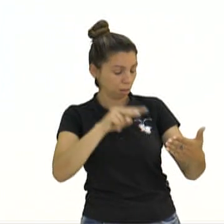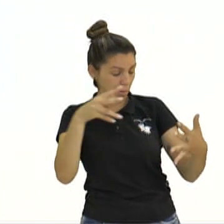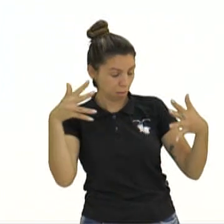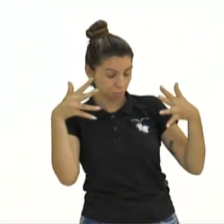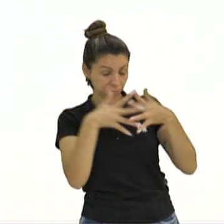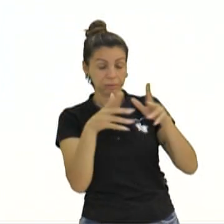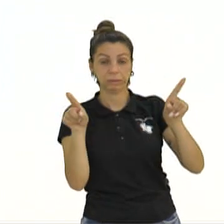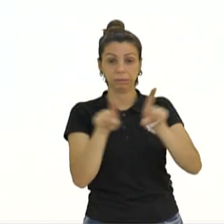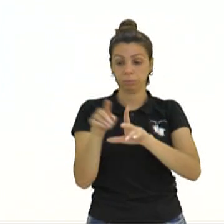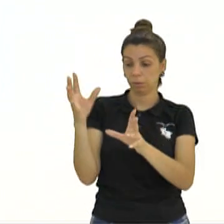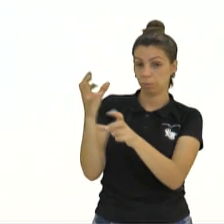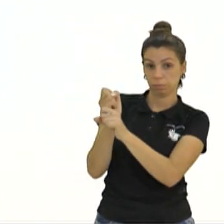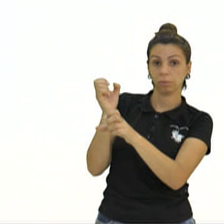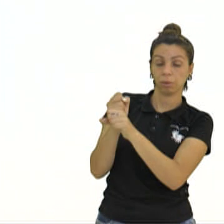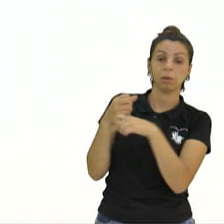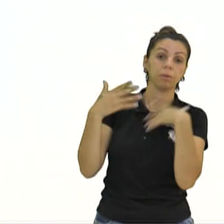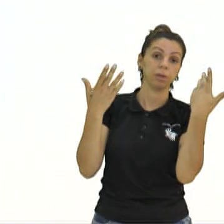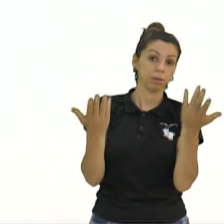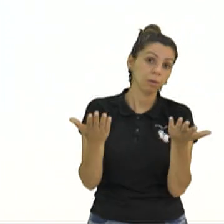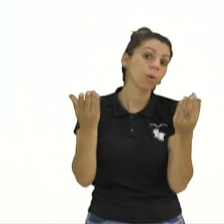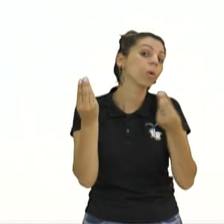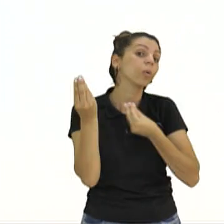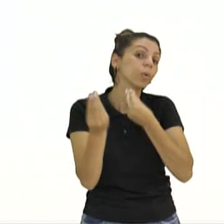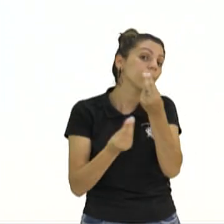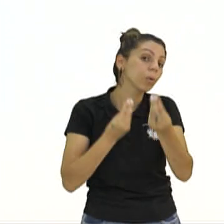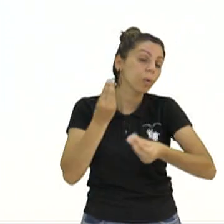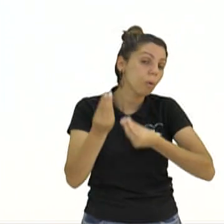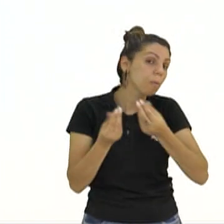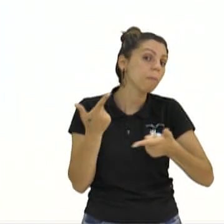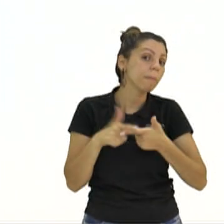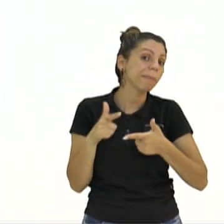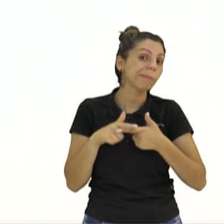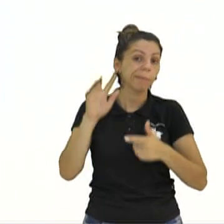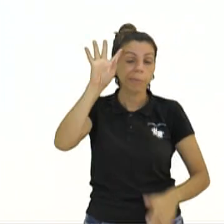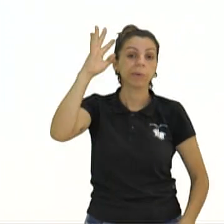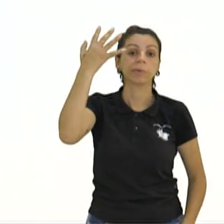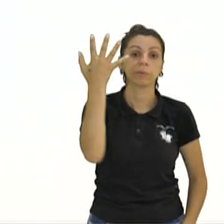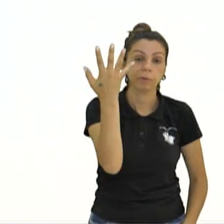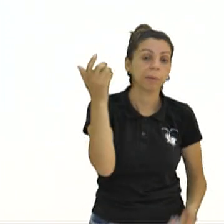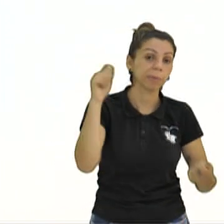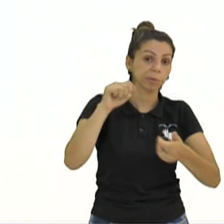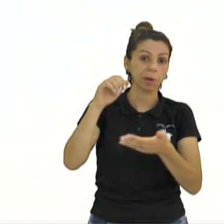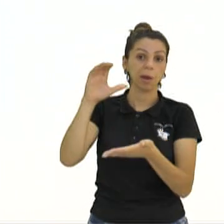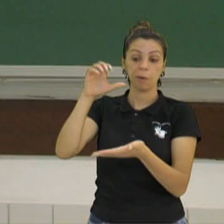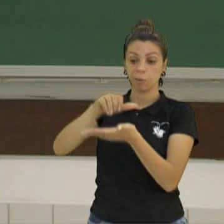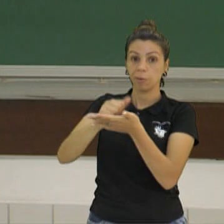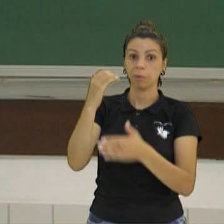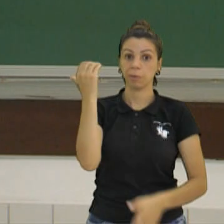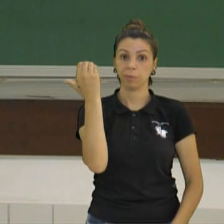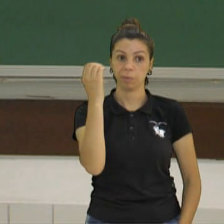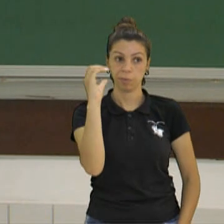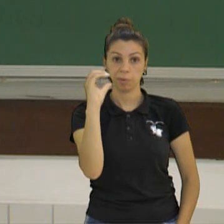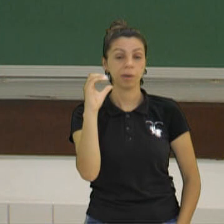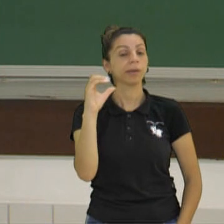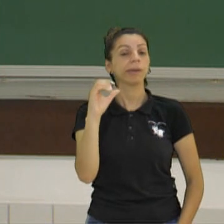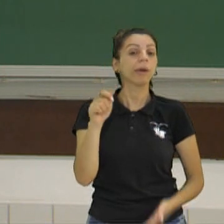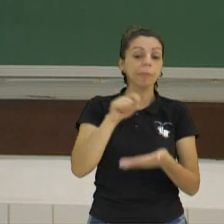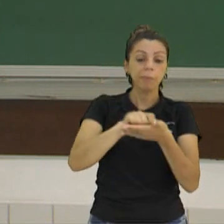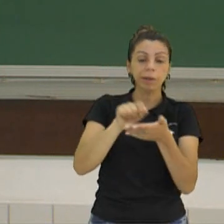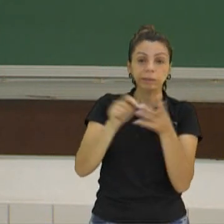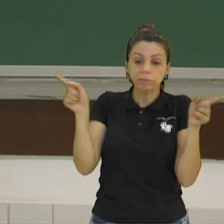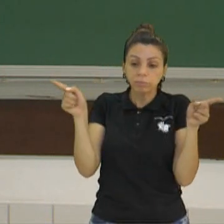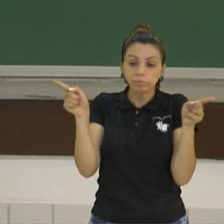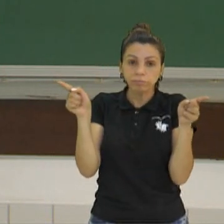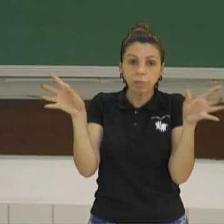os cálculos. Então, o que a gente faz para resolver esse problema? A gente usa a notação científica, que é uma escrita enxuta, uma